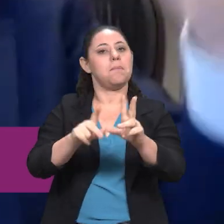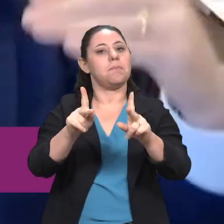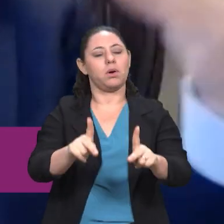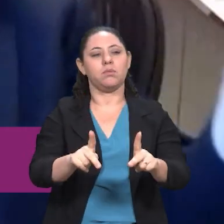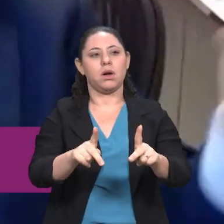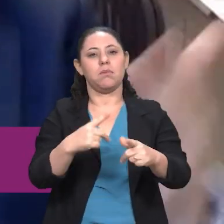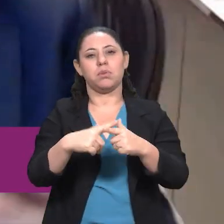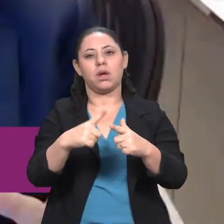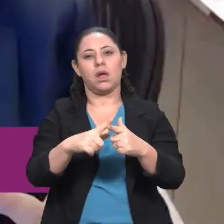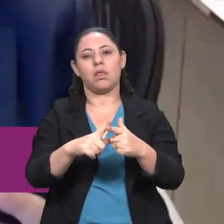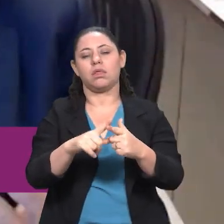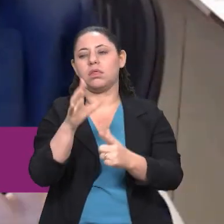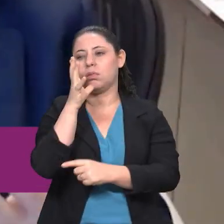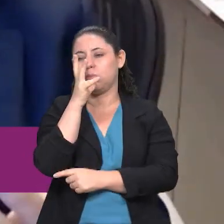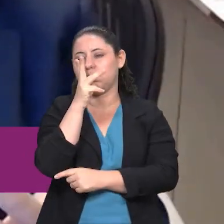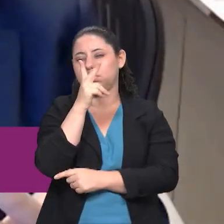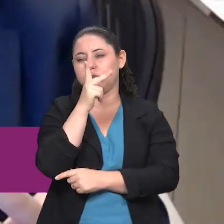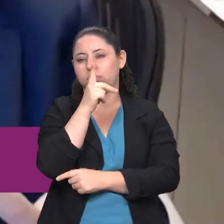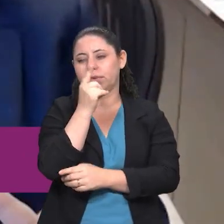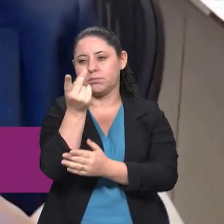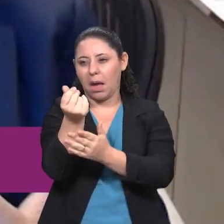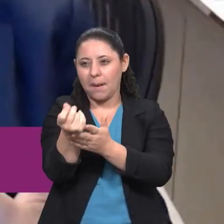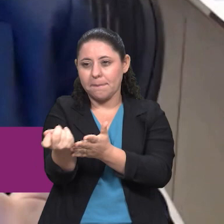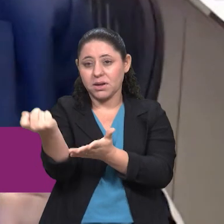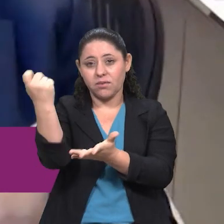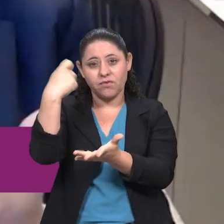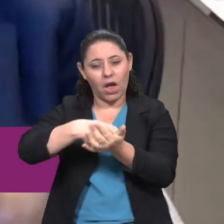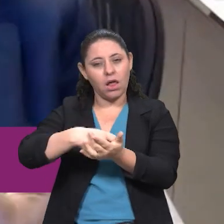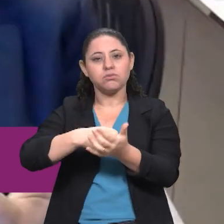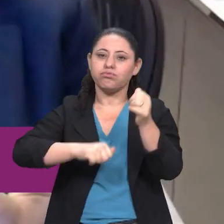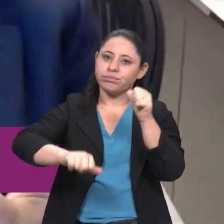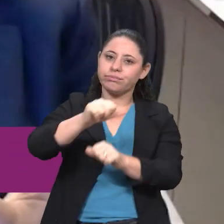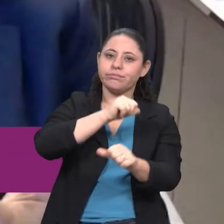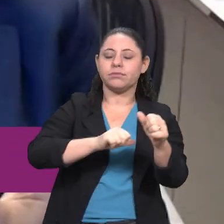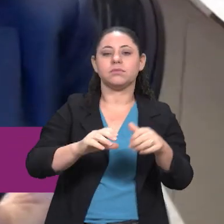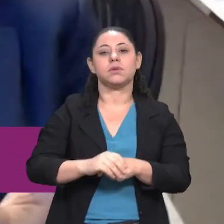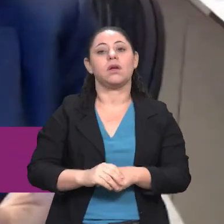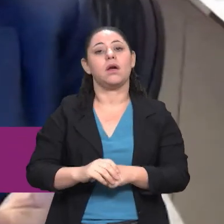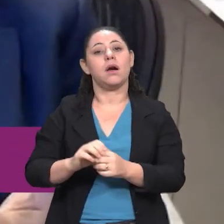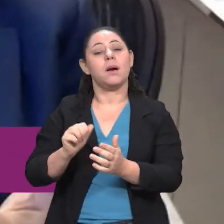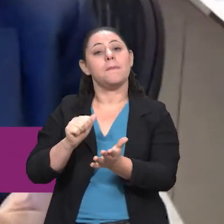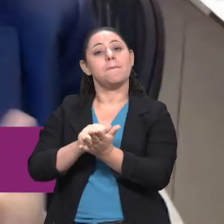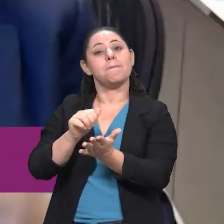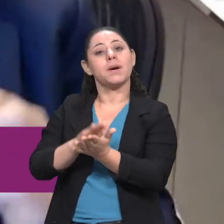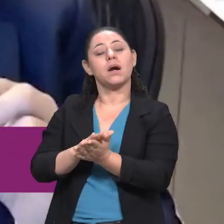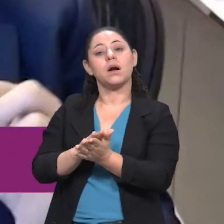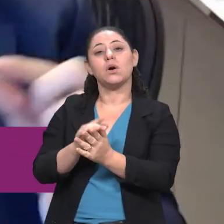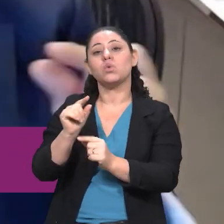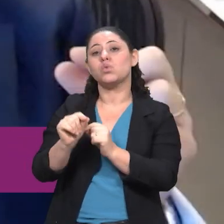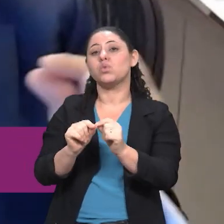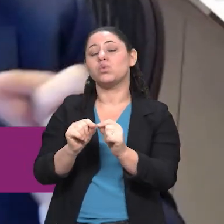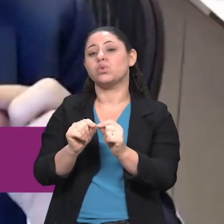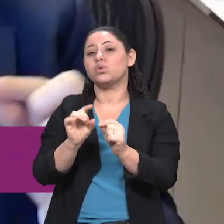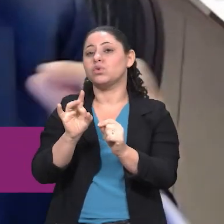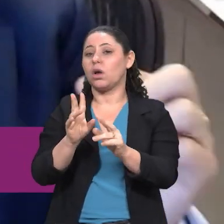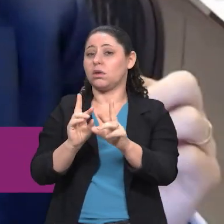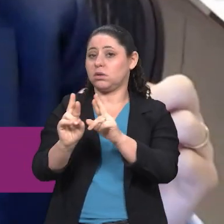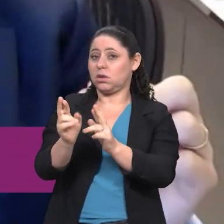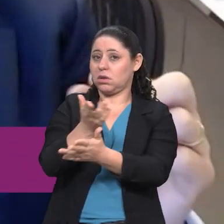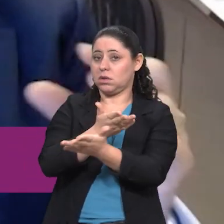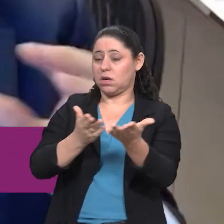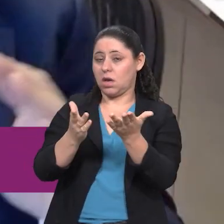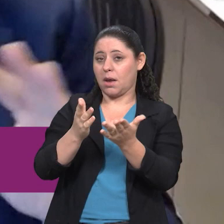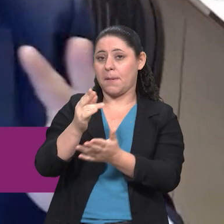pelo tempo de resgate do título, então a indenização é em dinheiro, e que a indenização também será prévia. Só com relação a essa questão